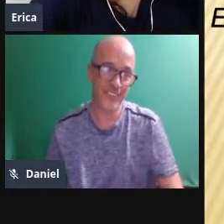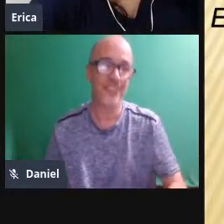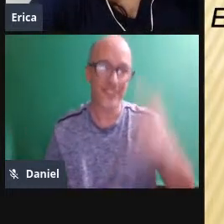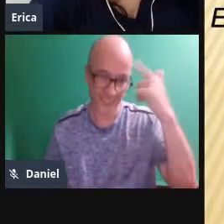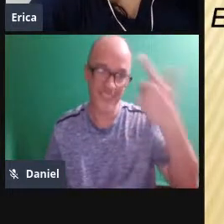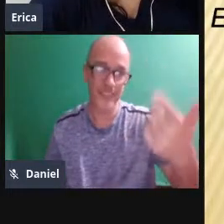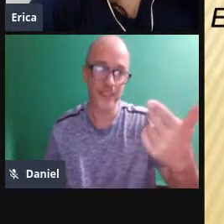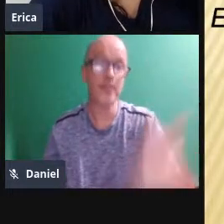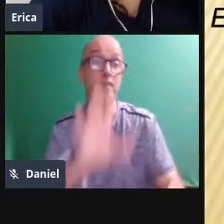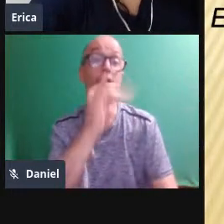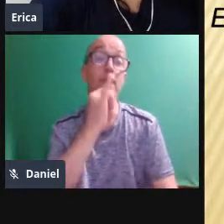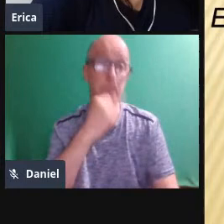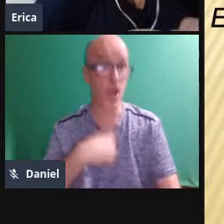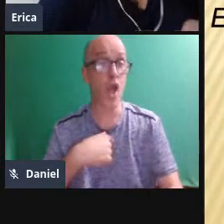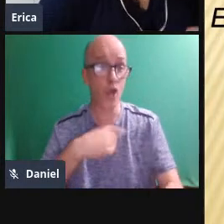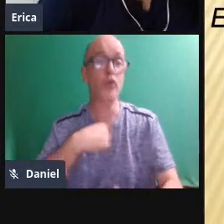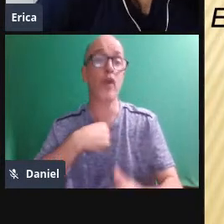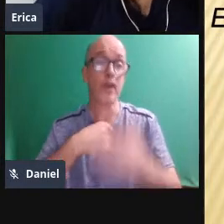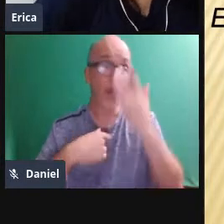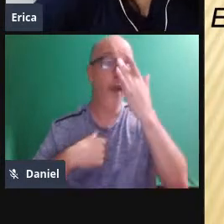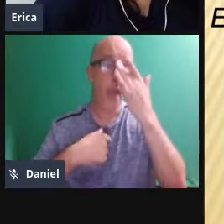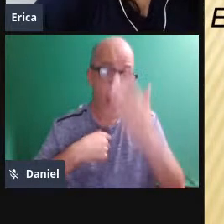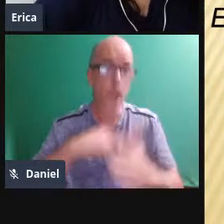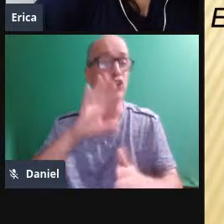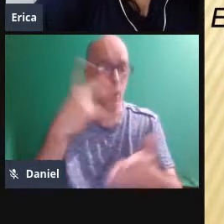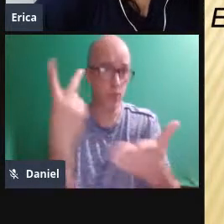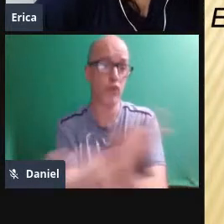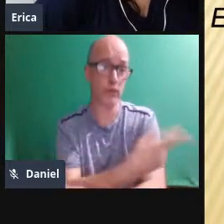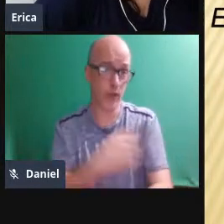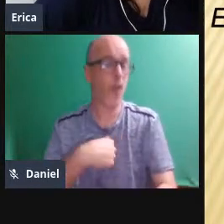outra. Né? São sinônimos.